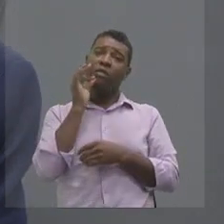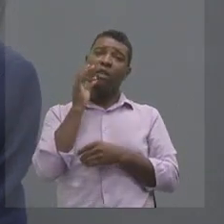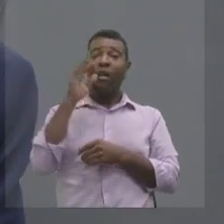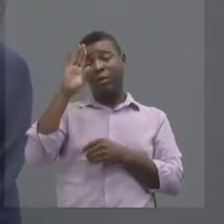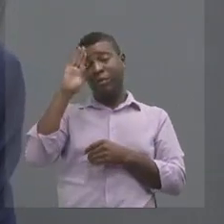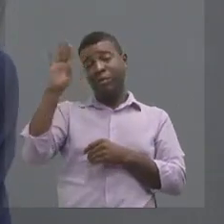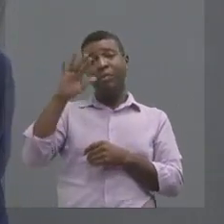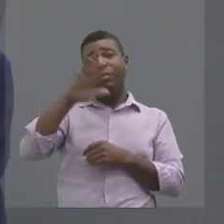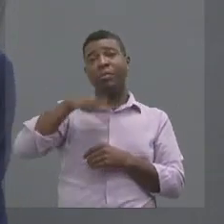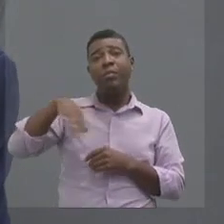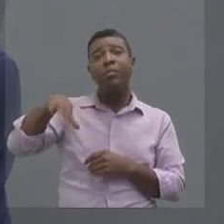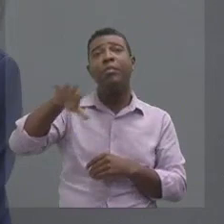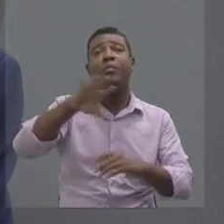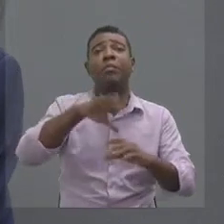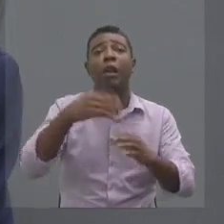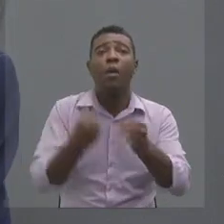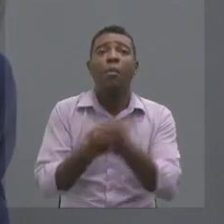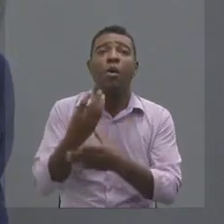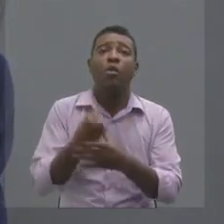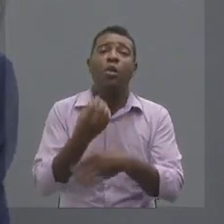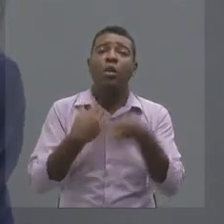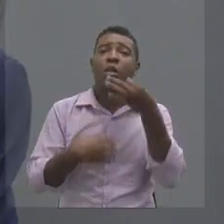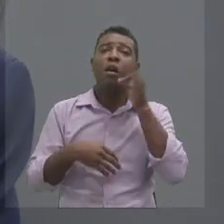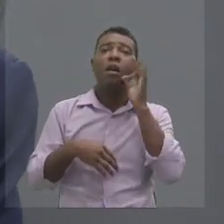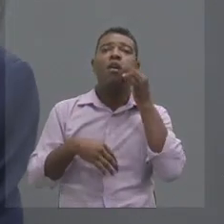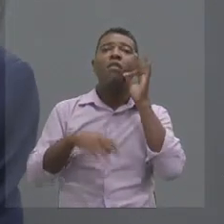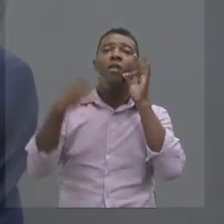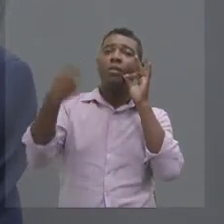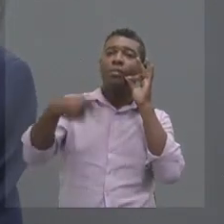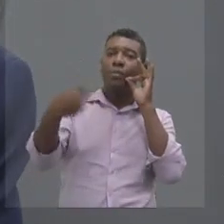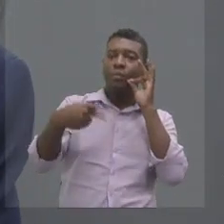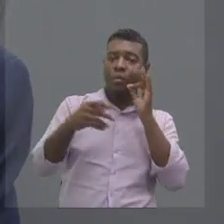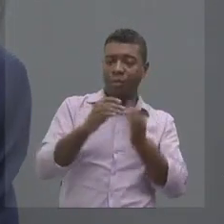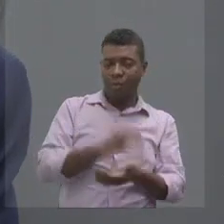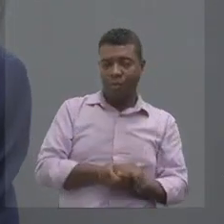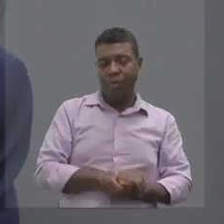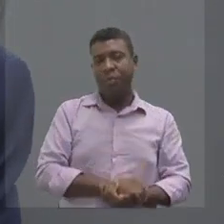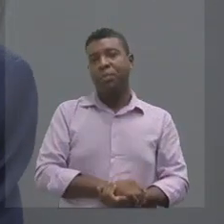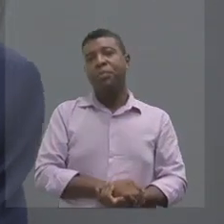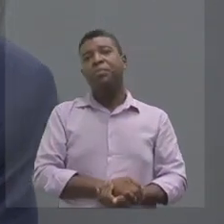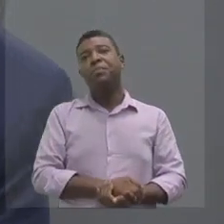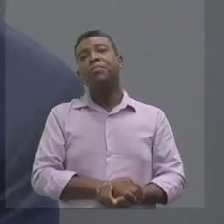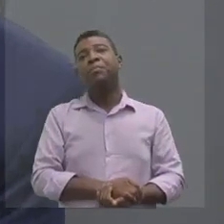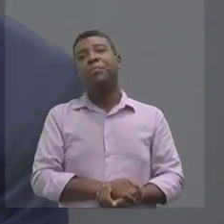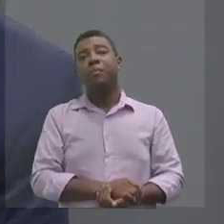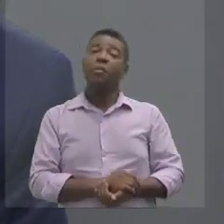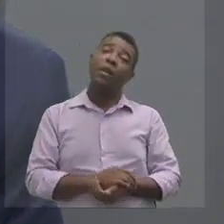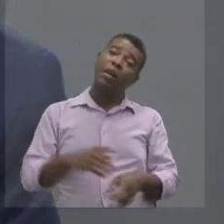principais regiões produtoras de café e